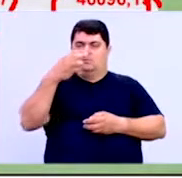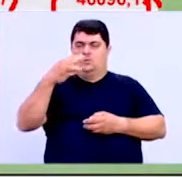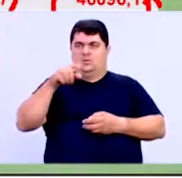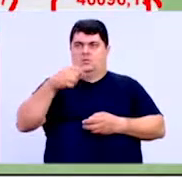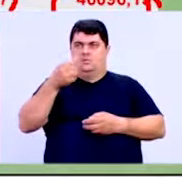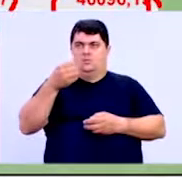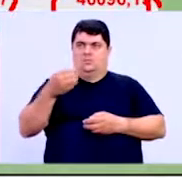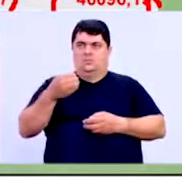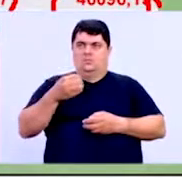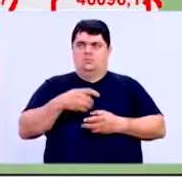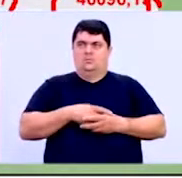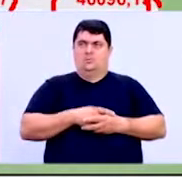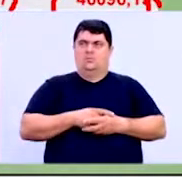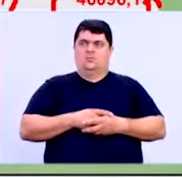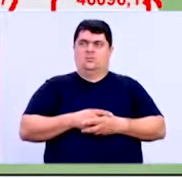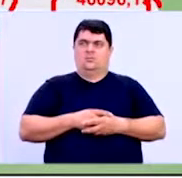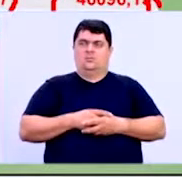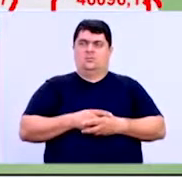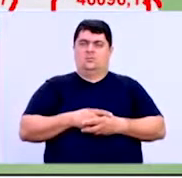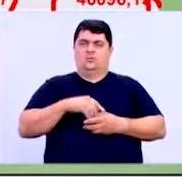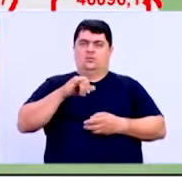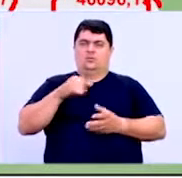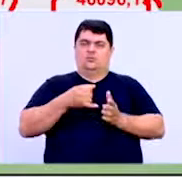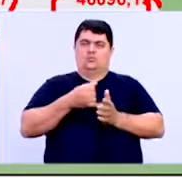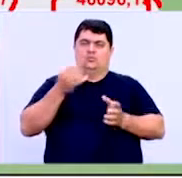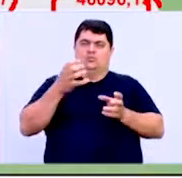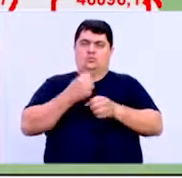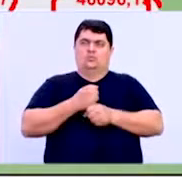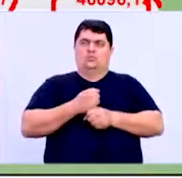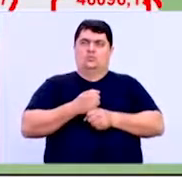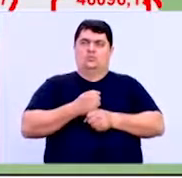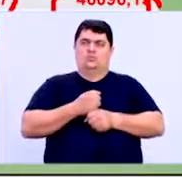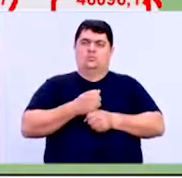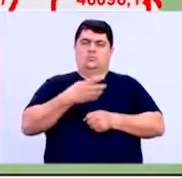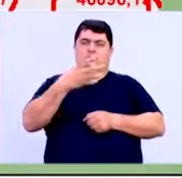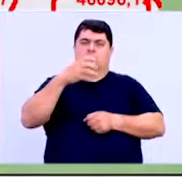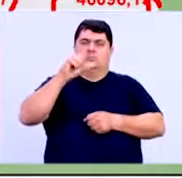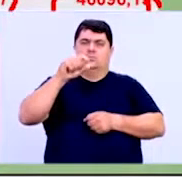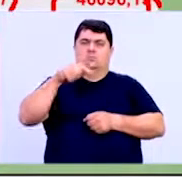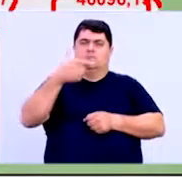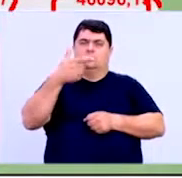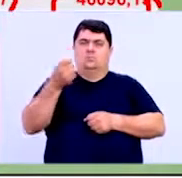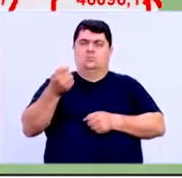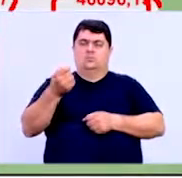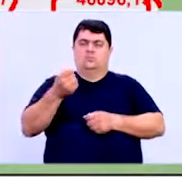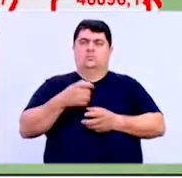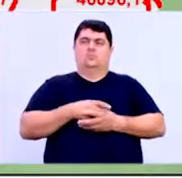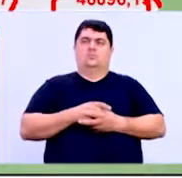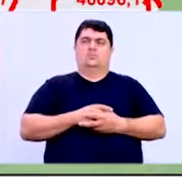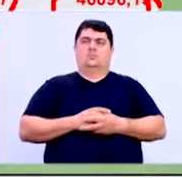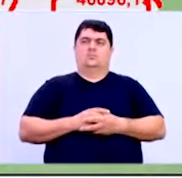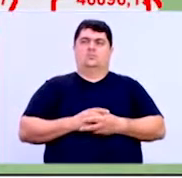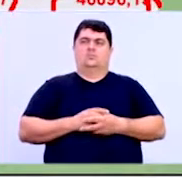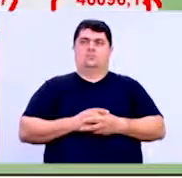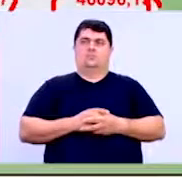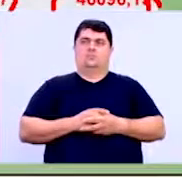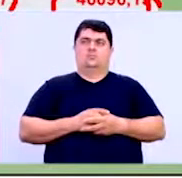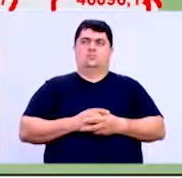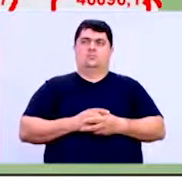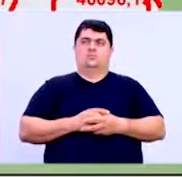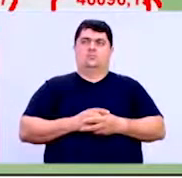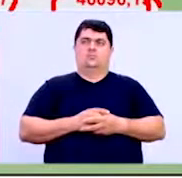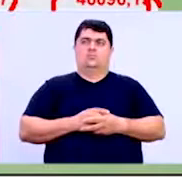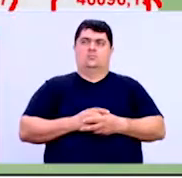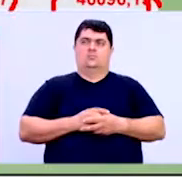1.743,60. Vamos utilizar aqui os juros primeiro, né? A gente ganhou juros aí de 49,20.